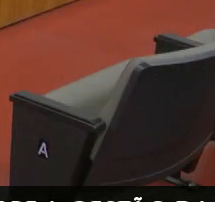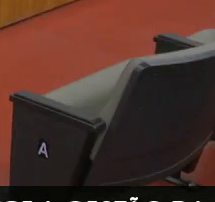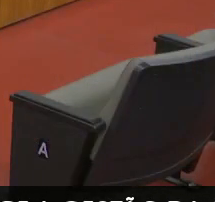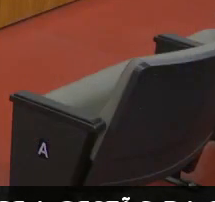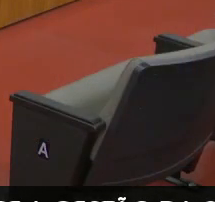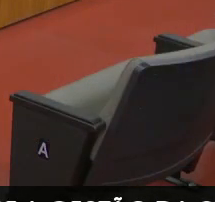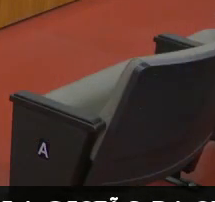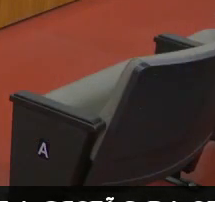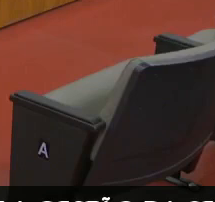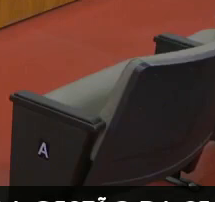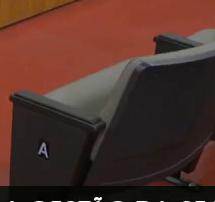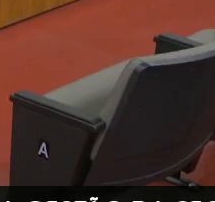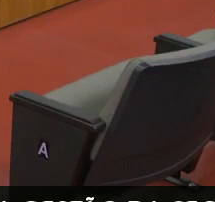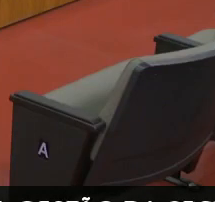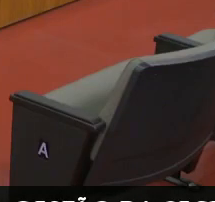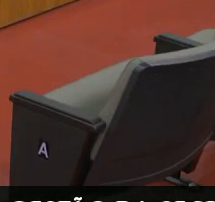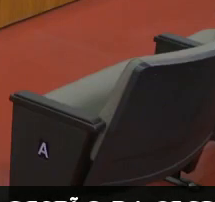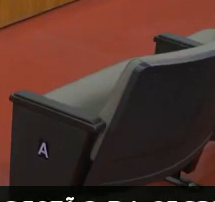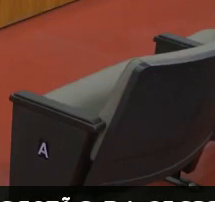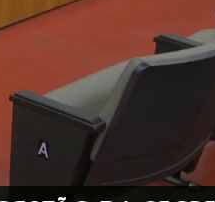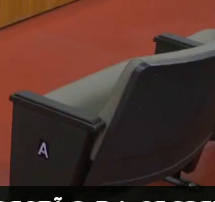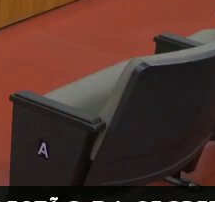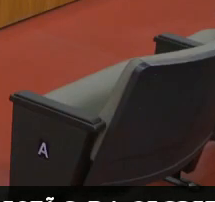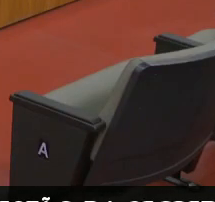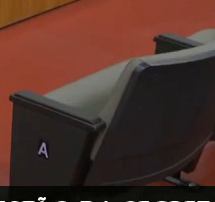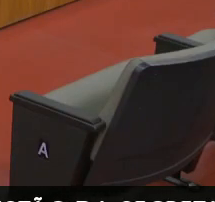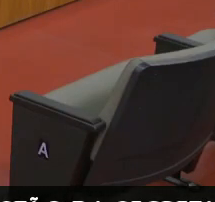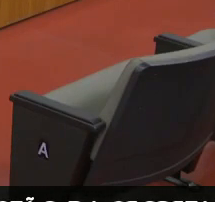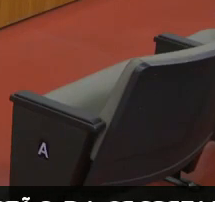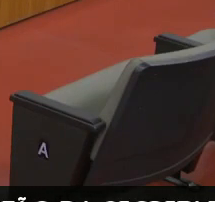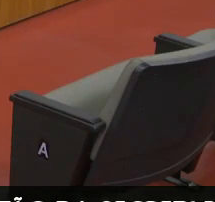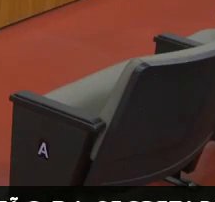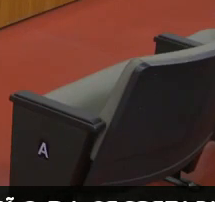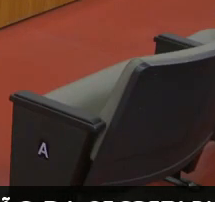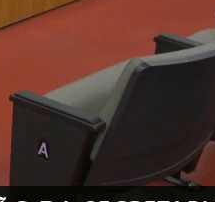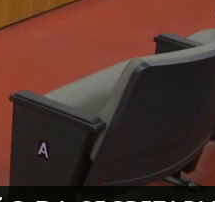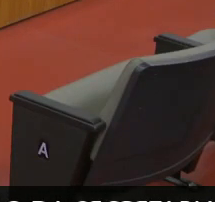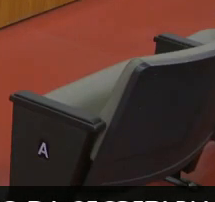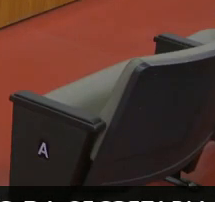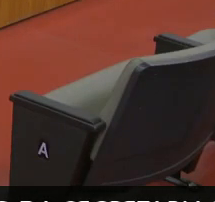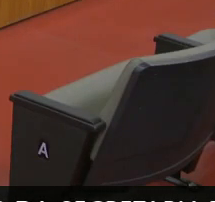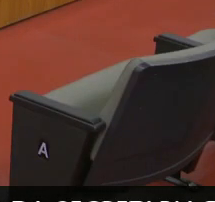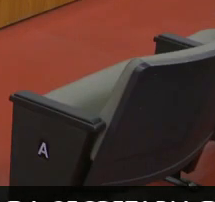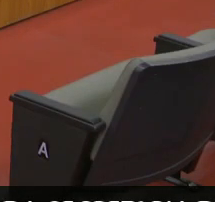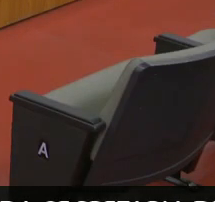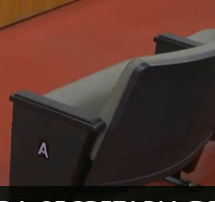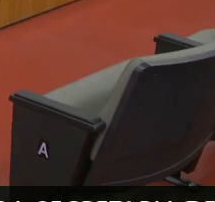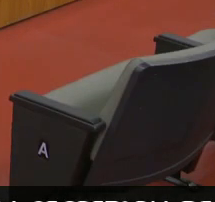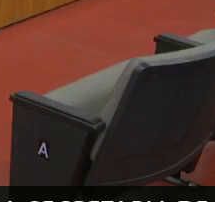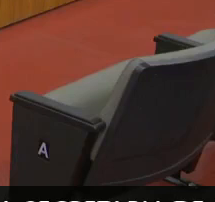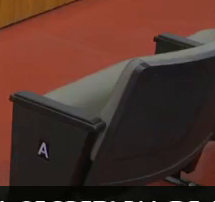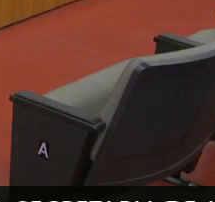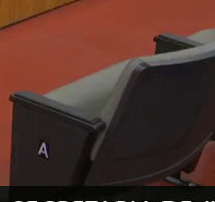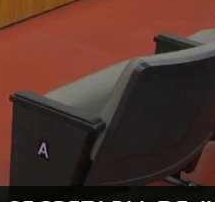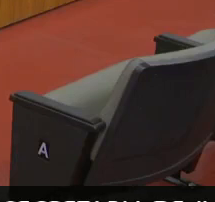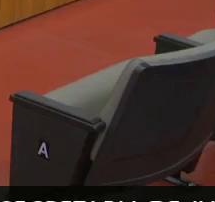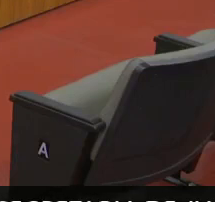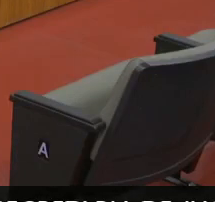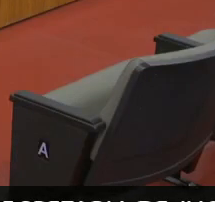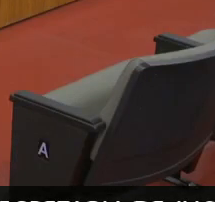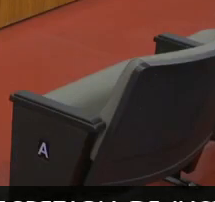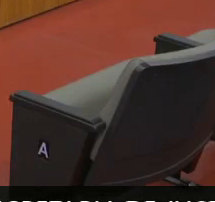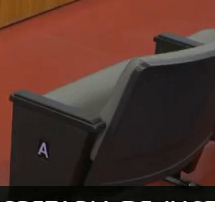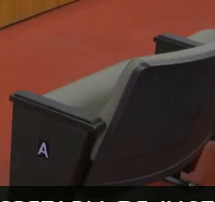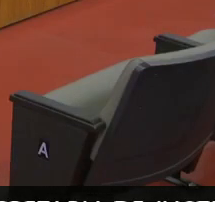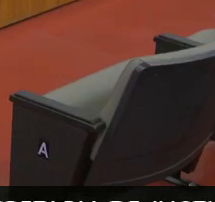para que seja realizada a visita o secretário também de Vinte e Cinco de Agosto e para dar continuidade